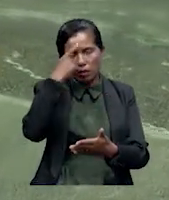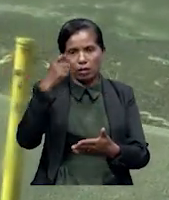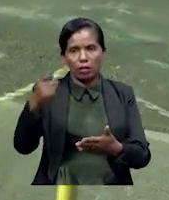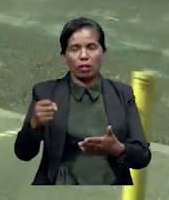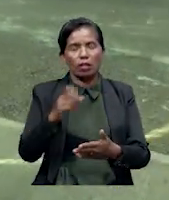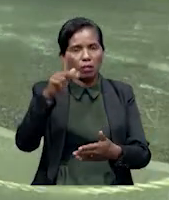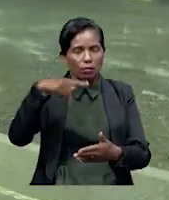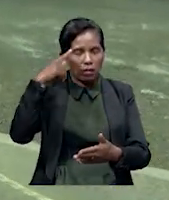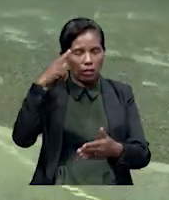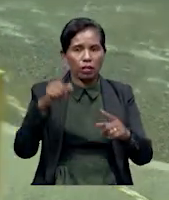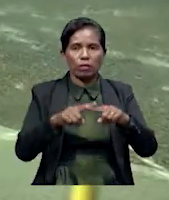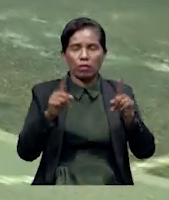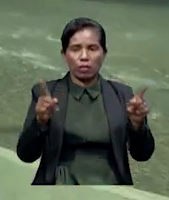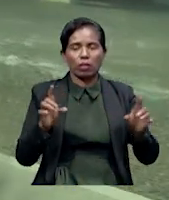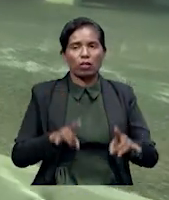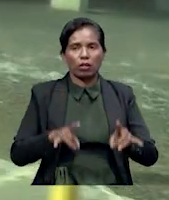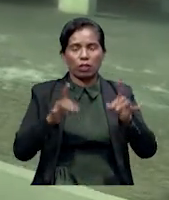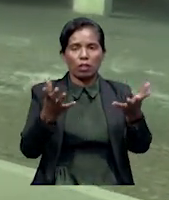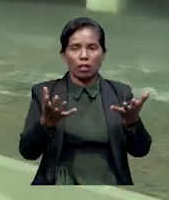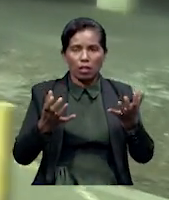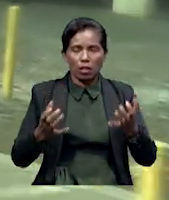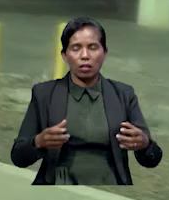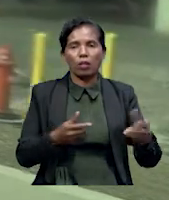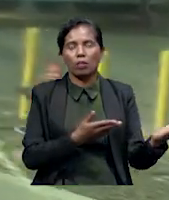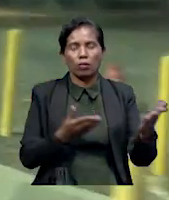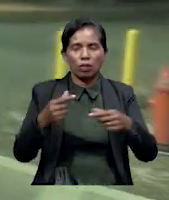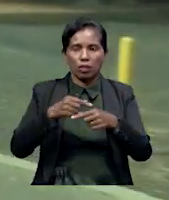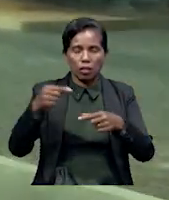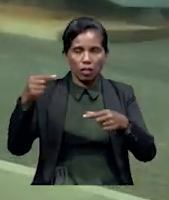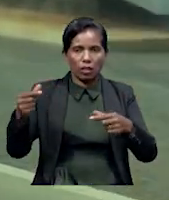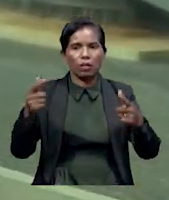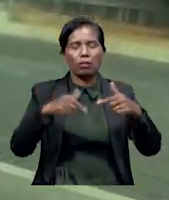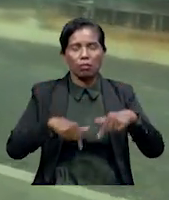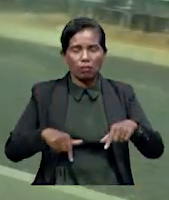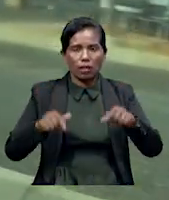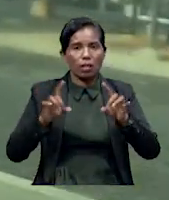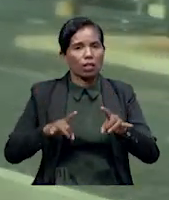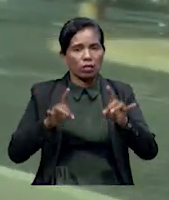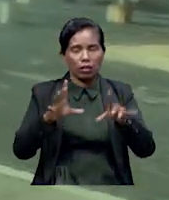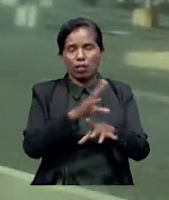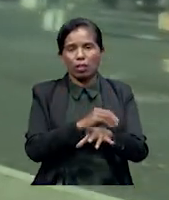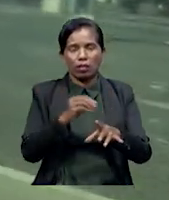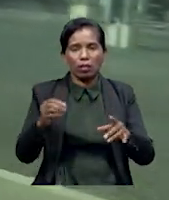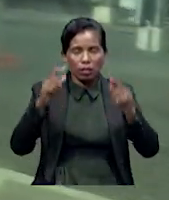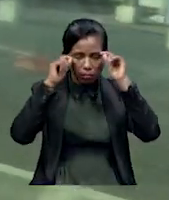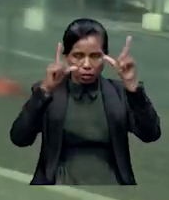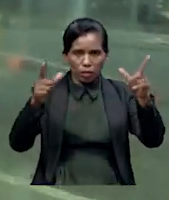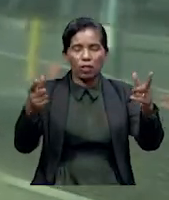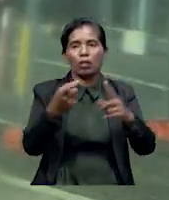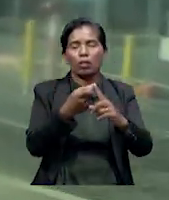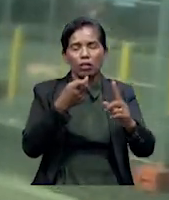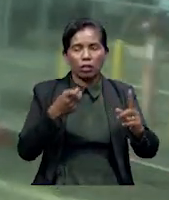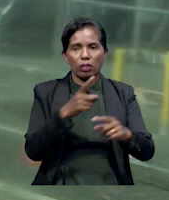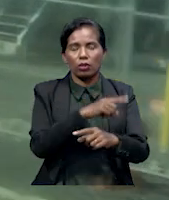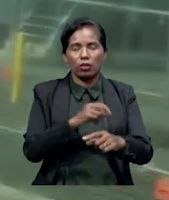posição política nebela anessa na Austrália caracterada gás natural liquefeito ba Darwin, enquanto Timor-Leste caracterada gasoduto ba